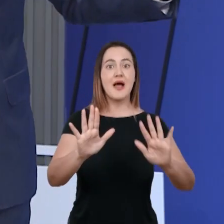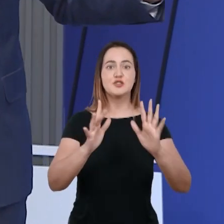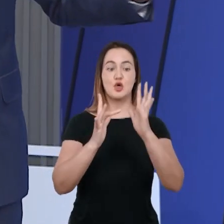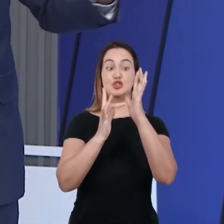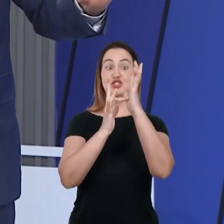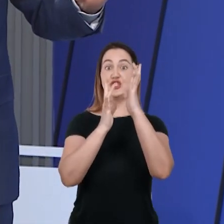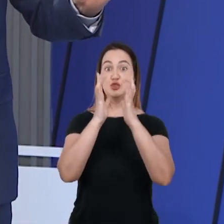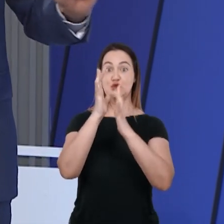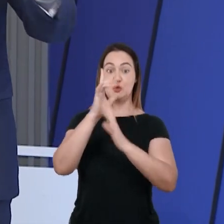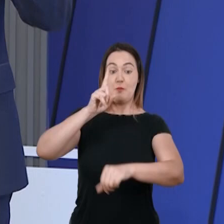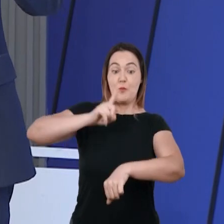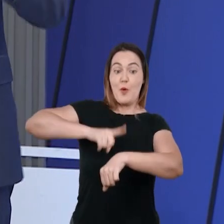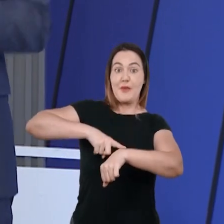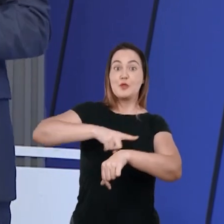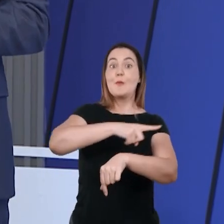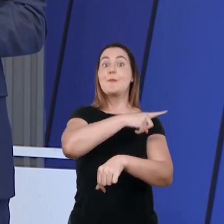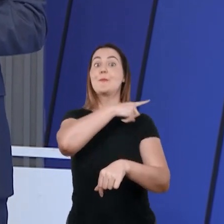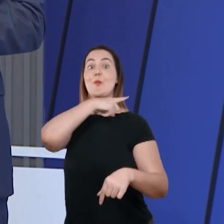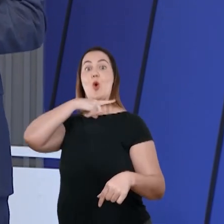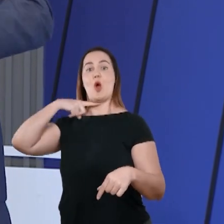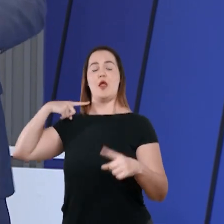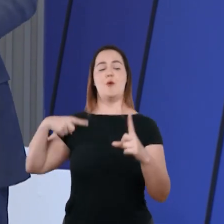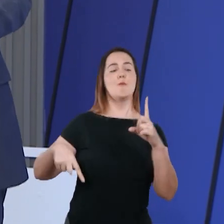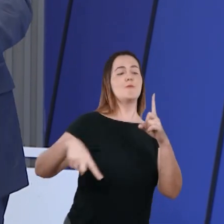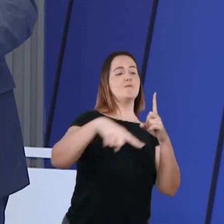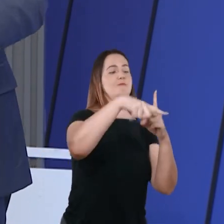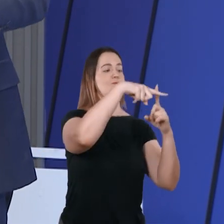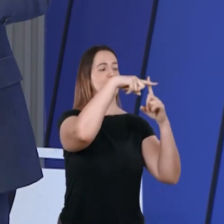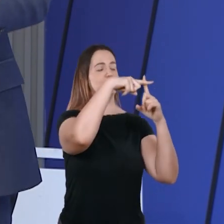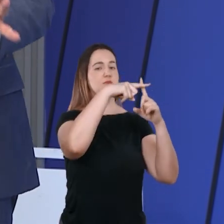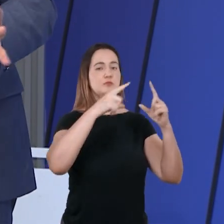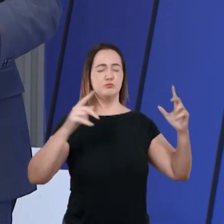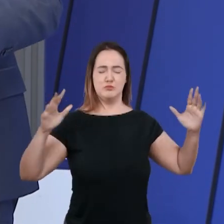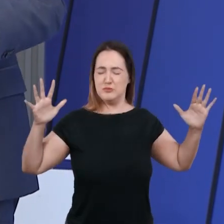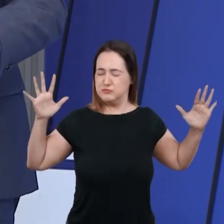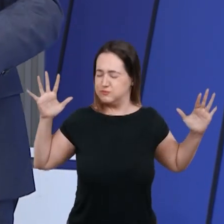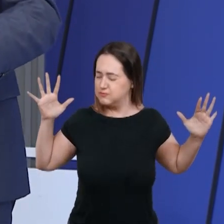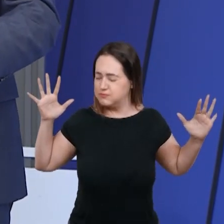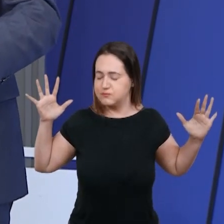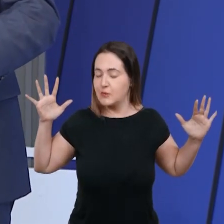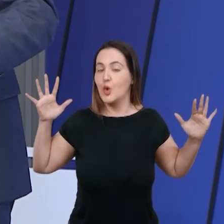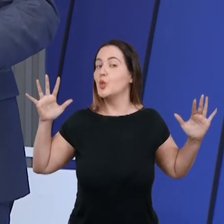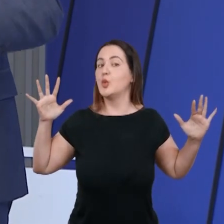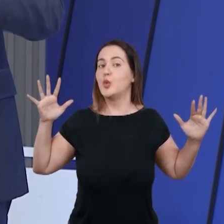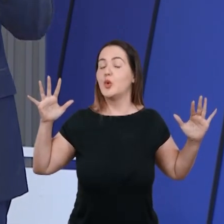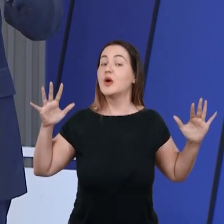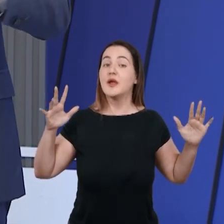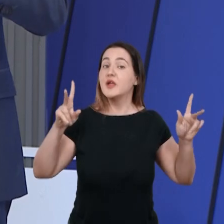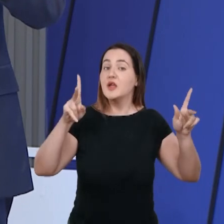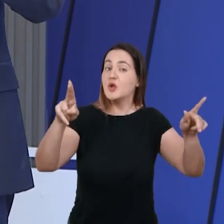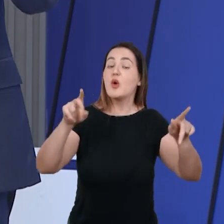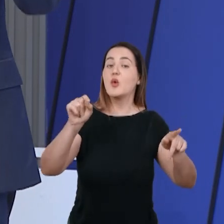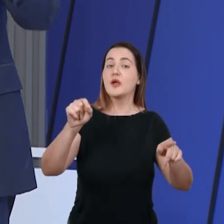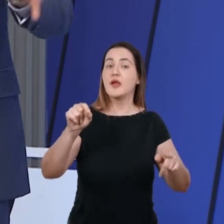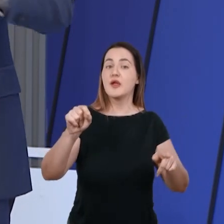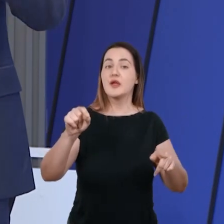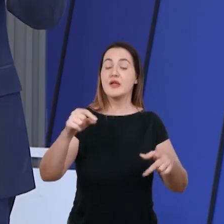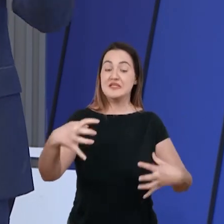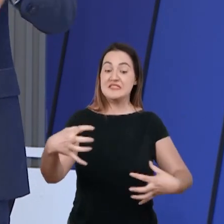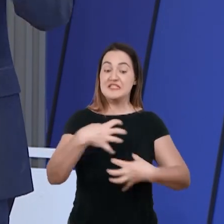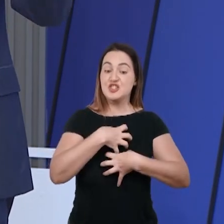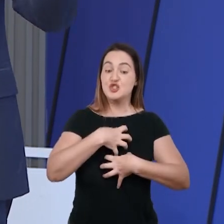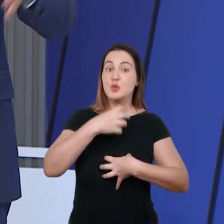esses conceitos. Bom, se você entende o inferno como um lugar onde está o diabo, com um tridente na mão, os anjos estão lá,